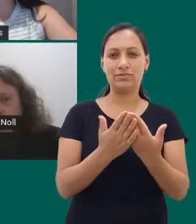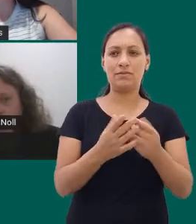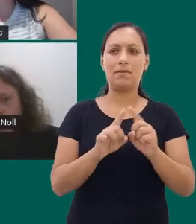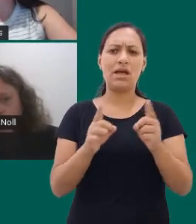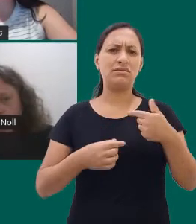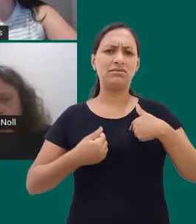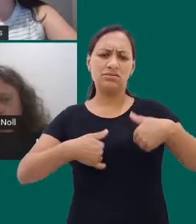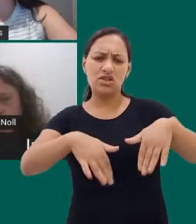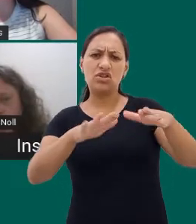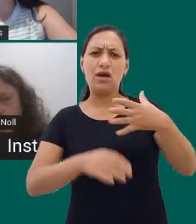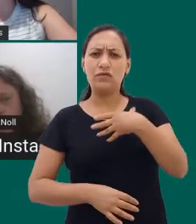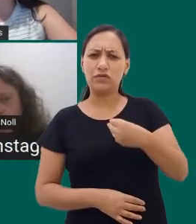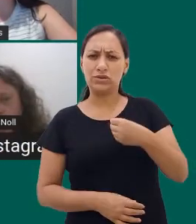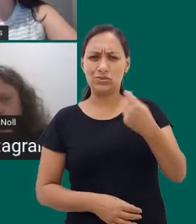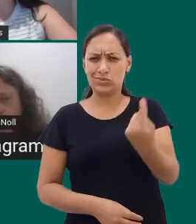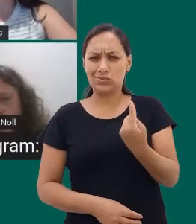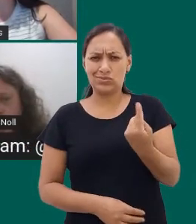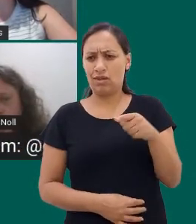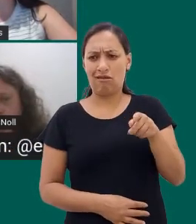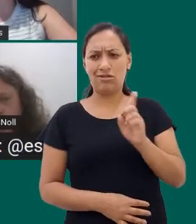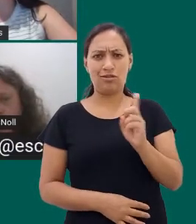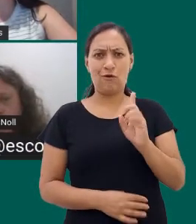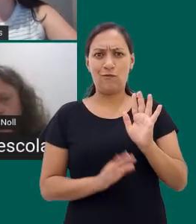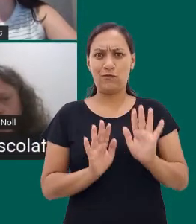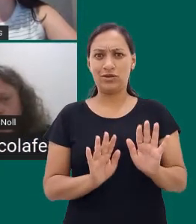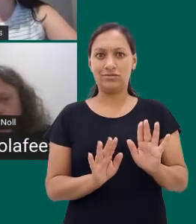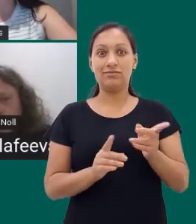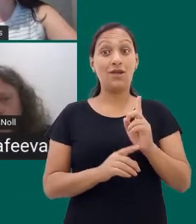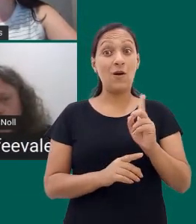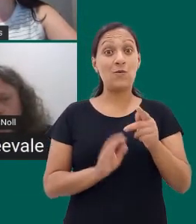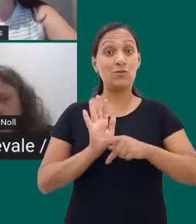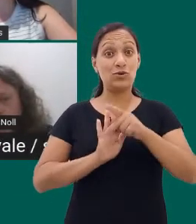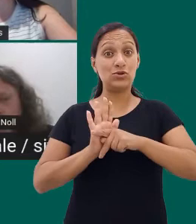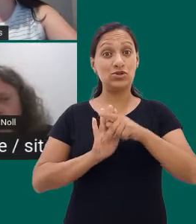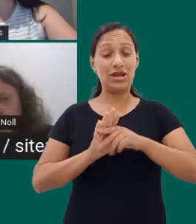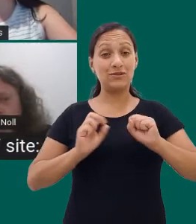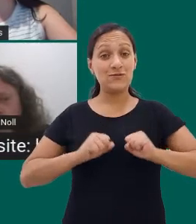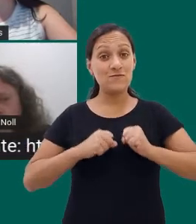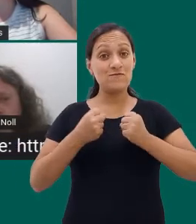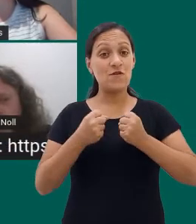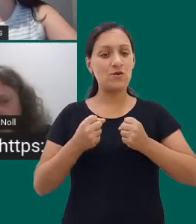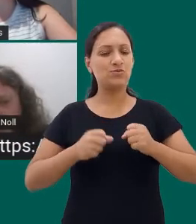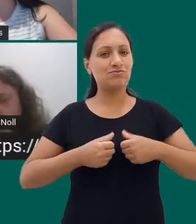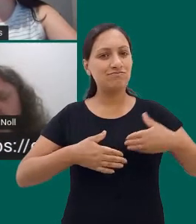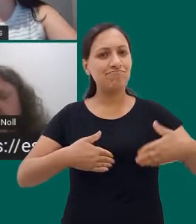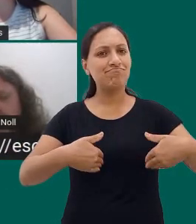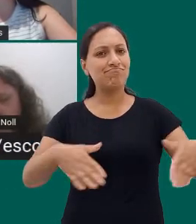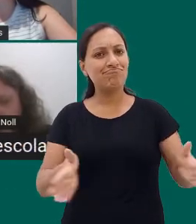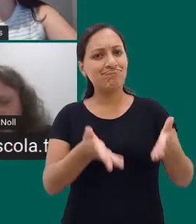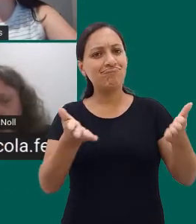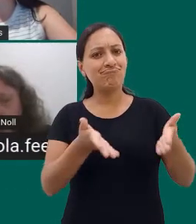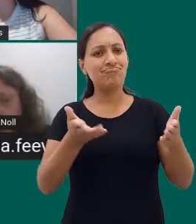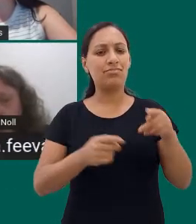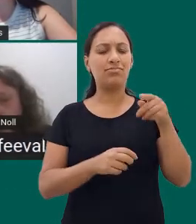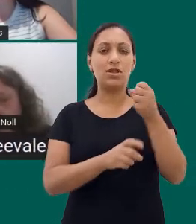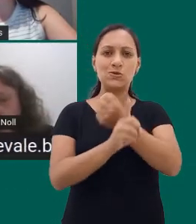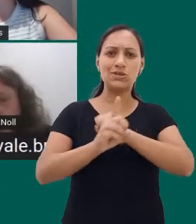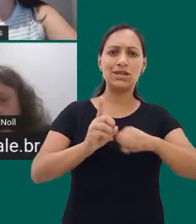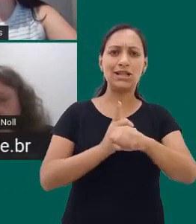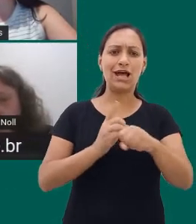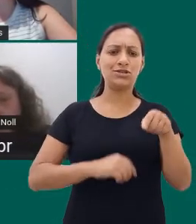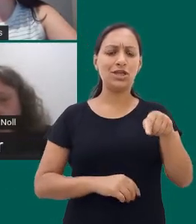deixar ele sozinho. Não, ele não fica sozinho, o projeto é uma linha condutora que vai forçar ele na sociabilidade a fazer alguma coisa, né?